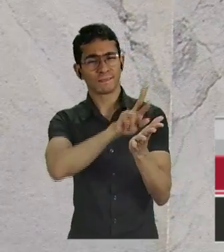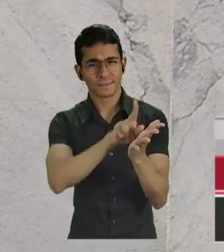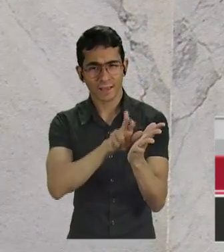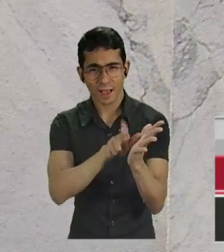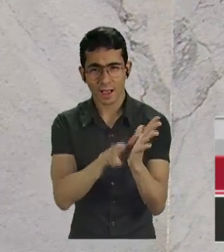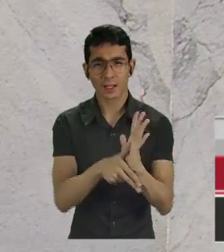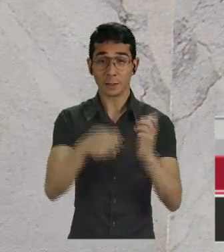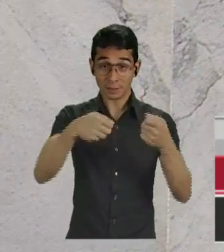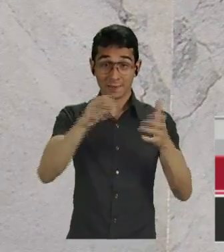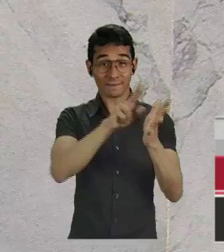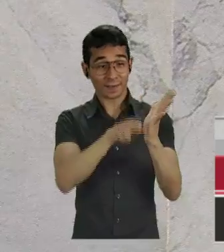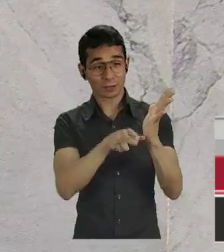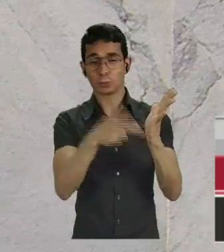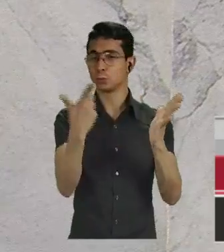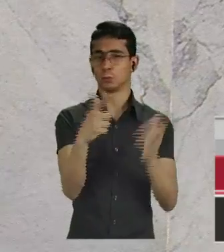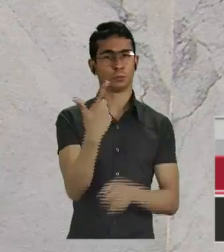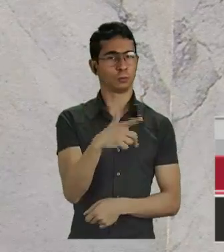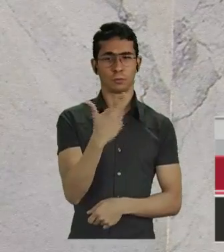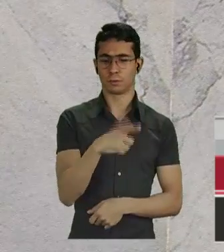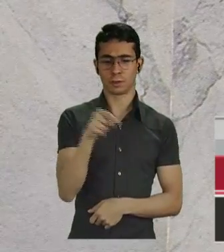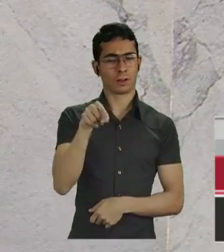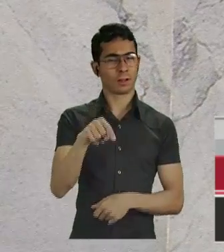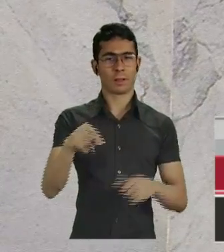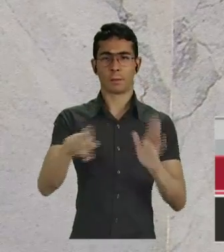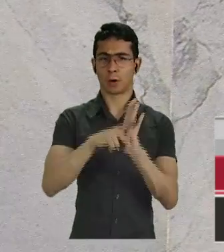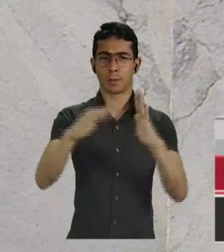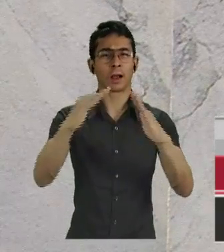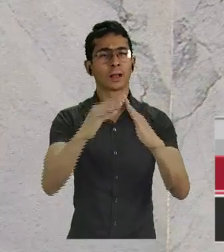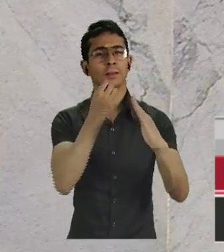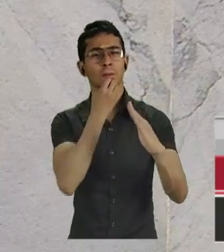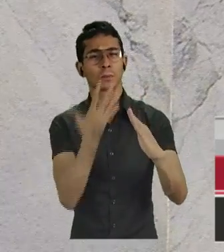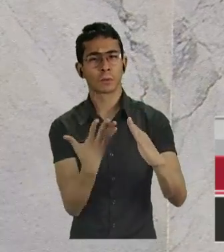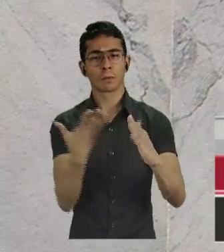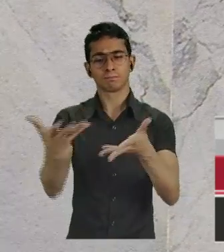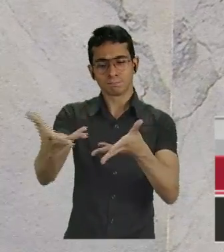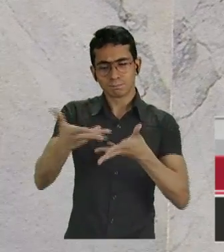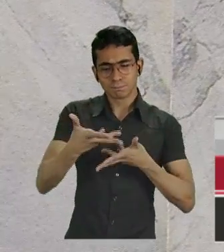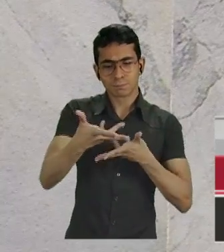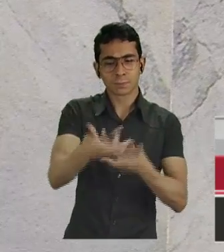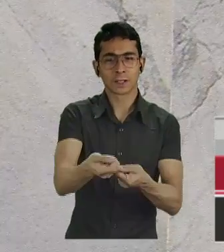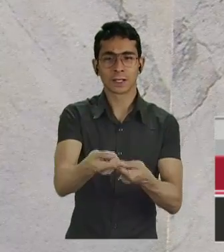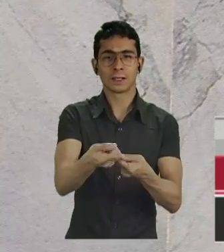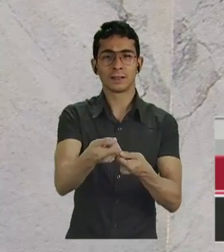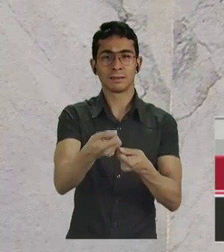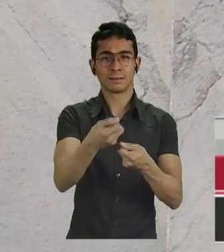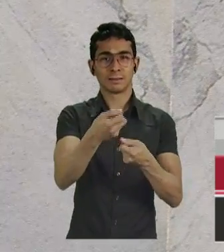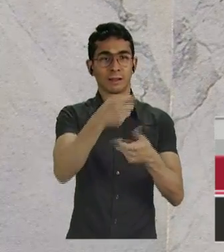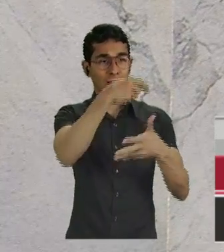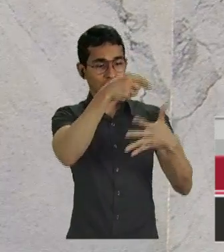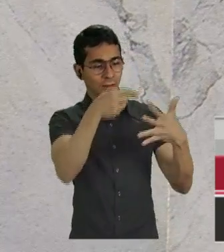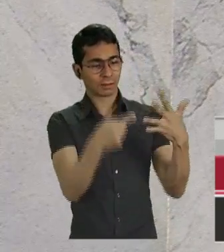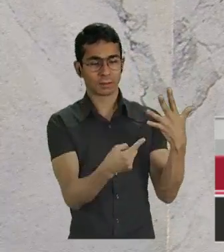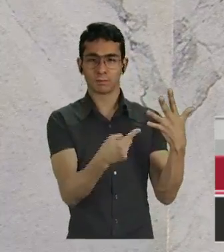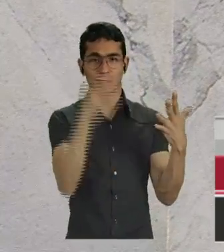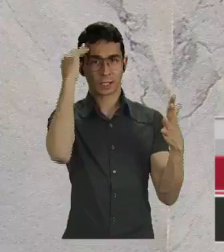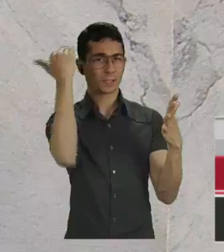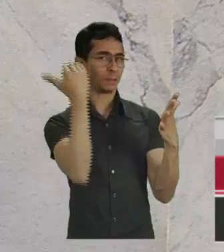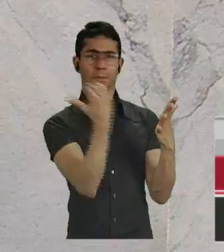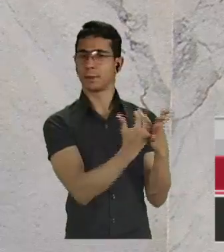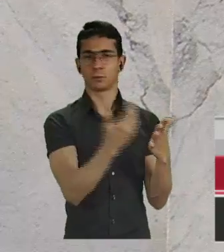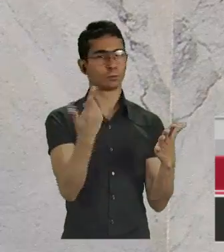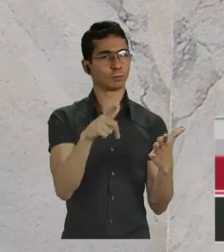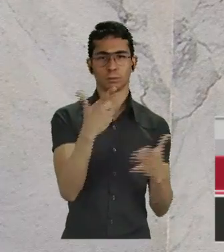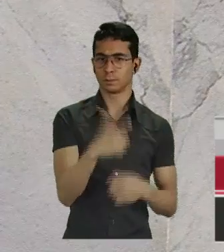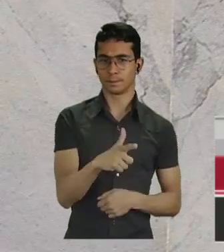necessário para um bom alojamento para uma boa colocação dessas pessoas esses requisitos não estão sendo seguidos por tanto por